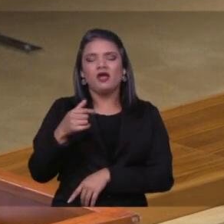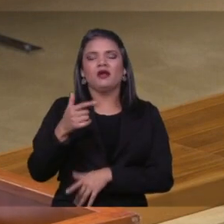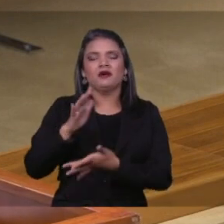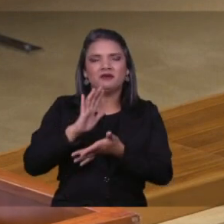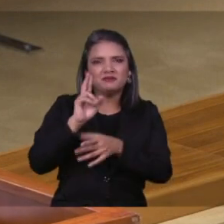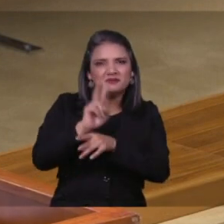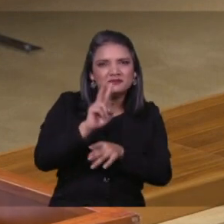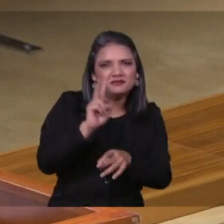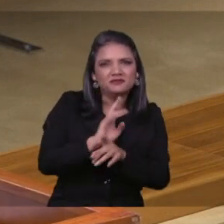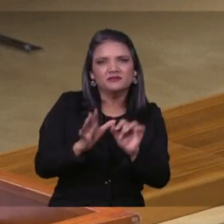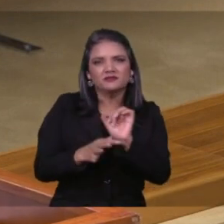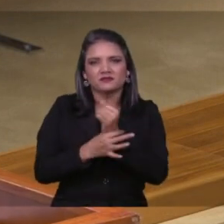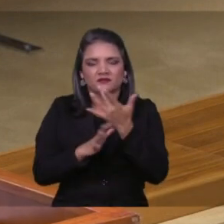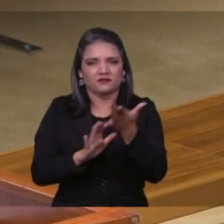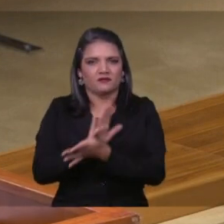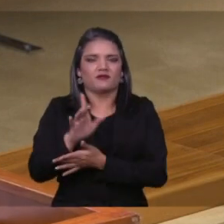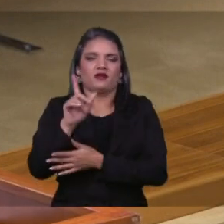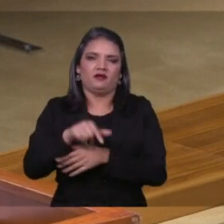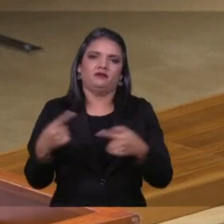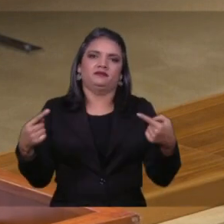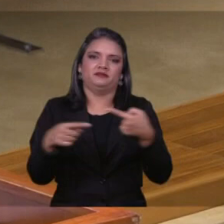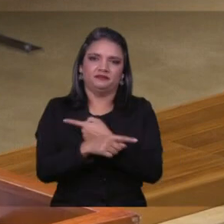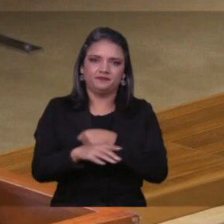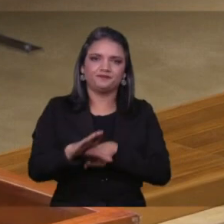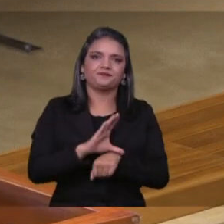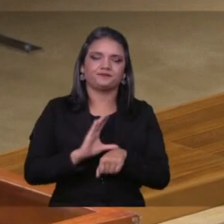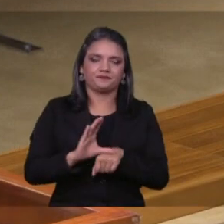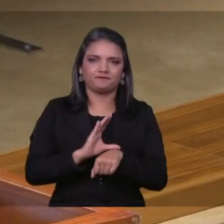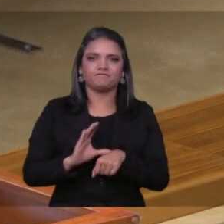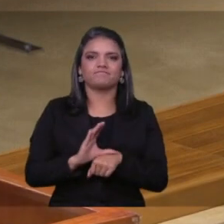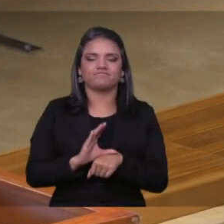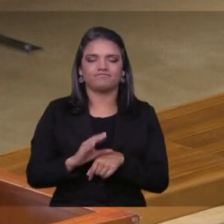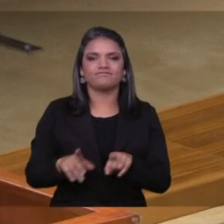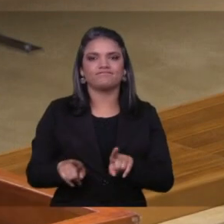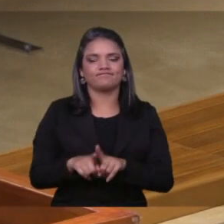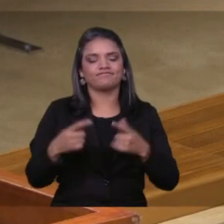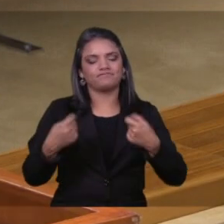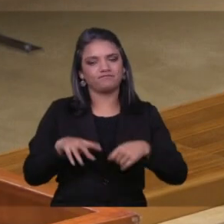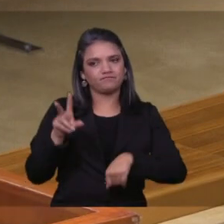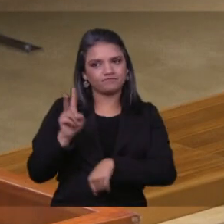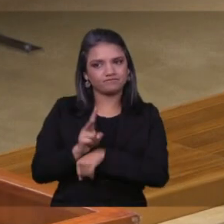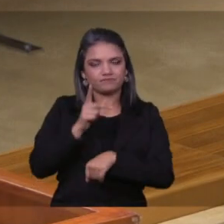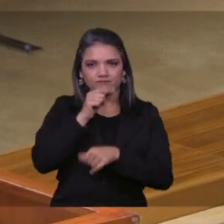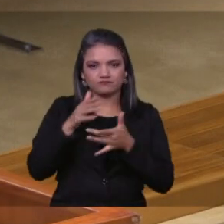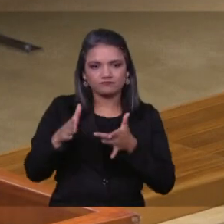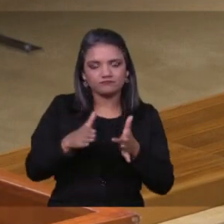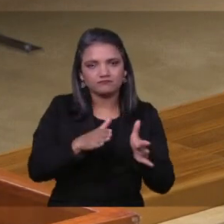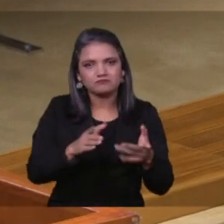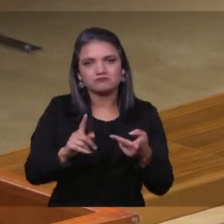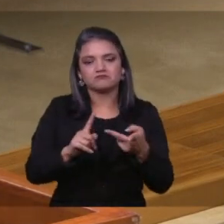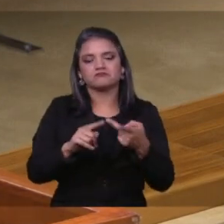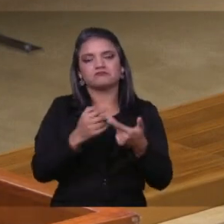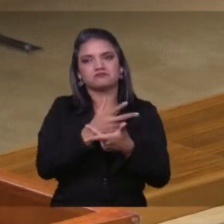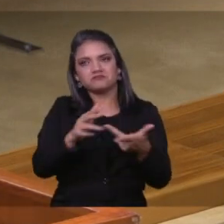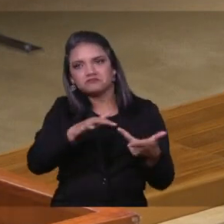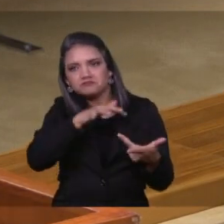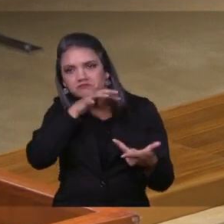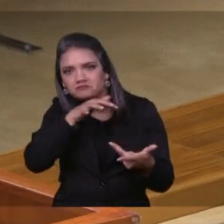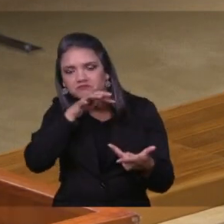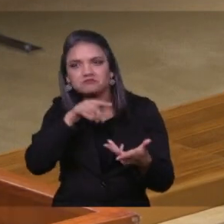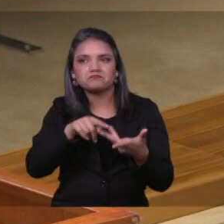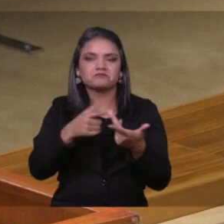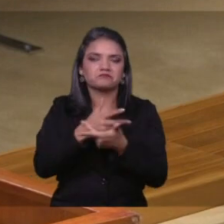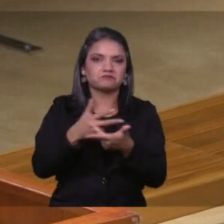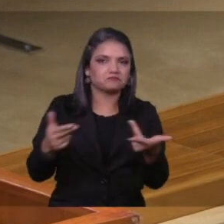pantaneira e que é inconstitucional não conservar a diversidade biológica, seus processos ecológicos e seus